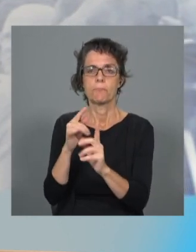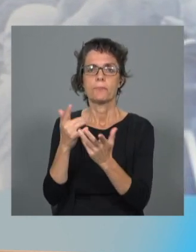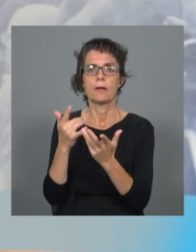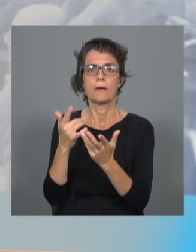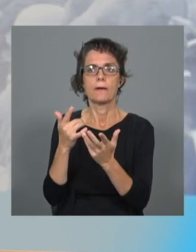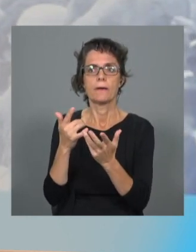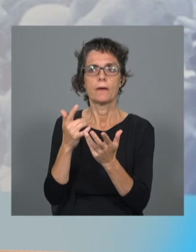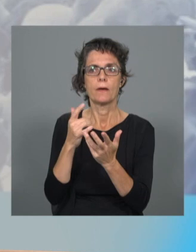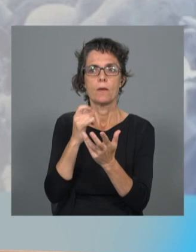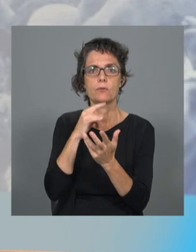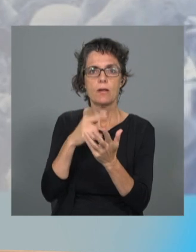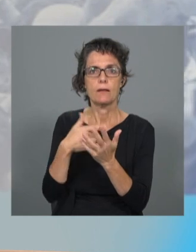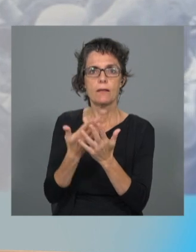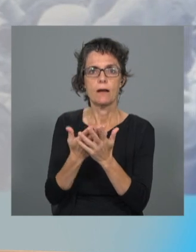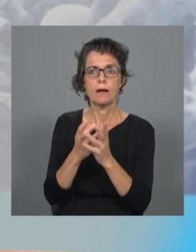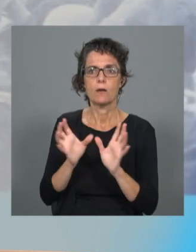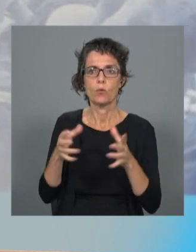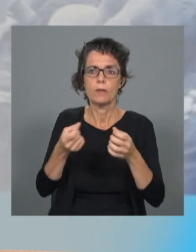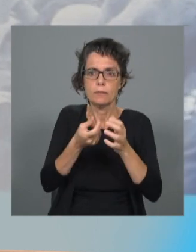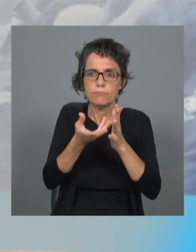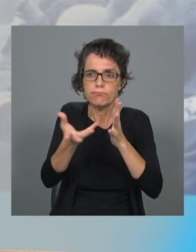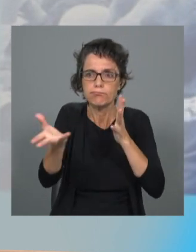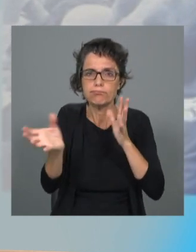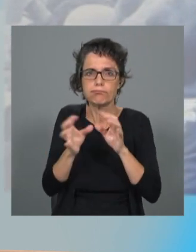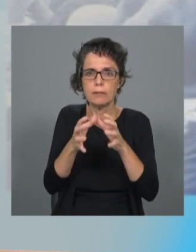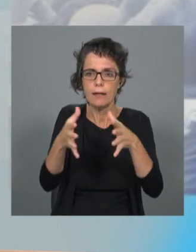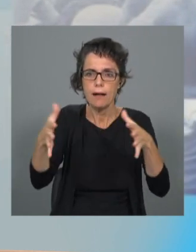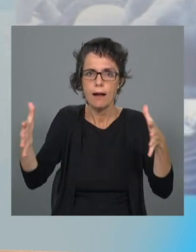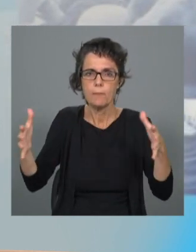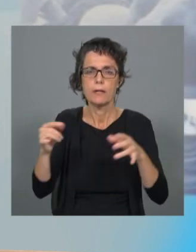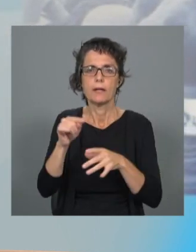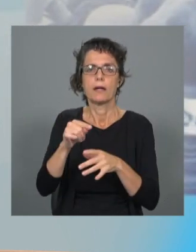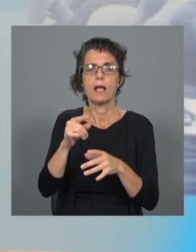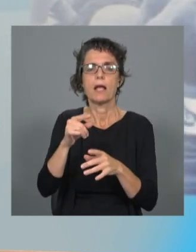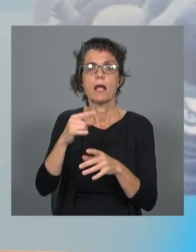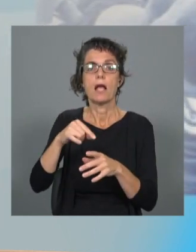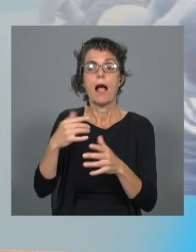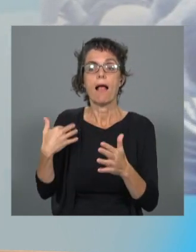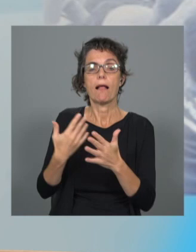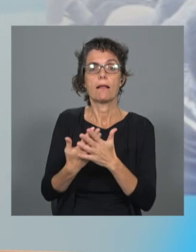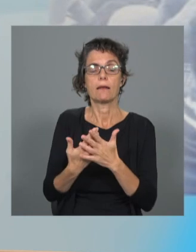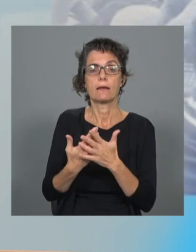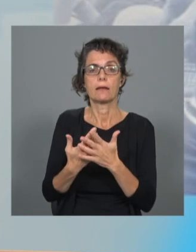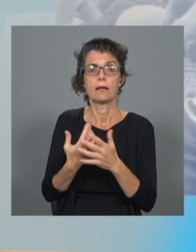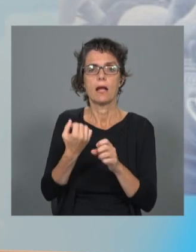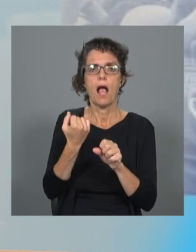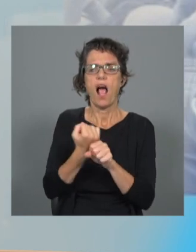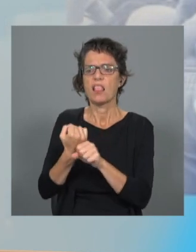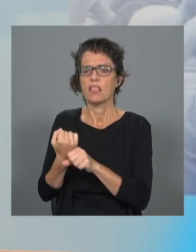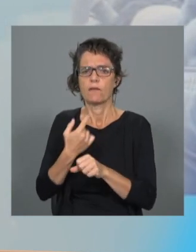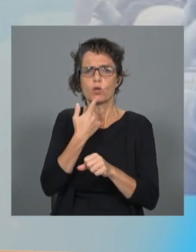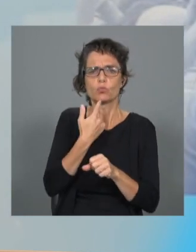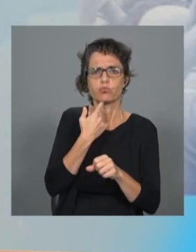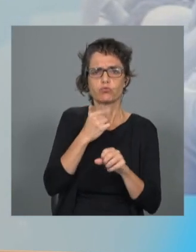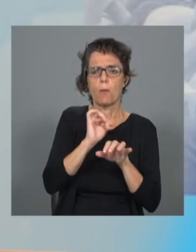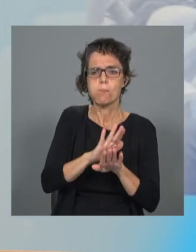abrir um bocadinho mais o leque à comunidade. Isto é, até aqui havia muitas coisas que estavam paradas, muitos encontros,